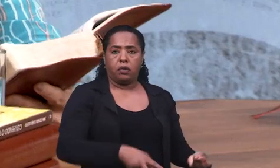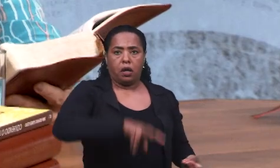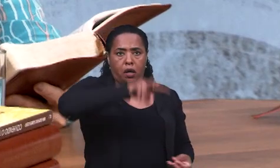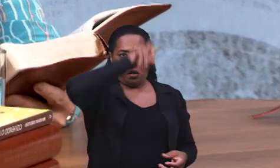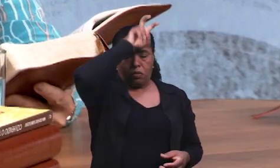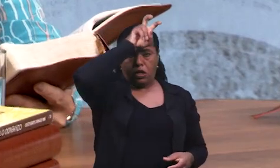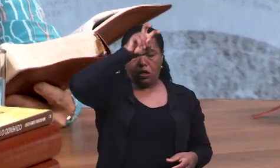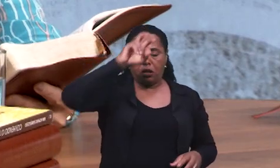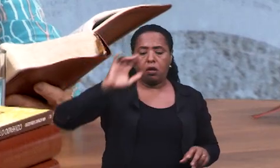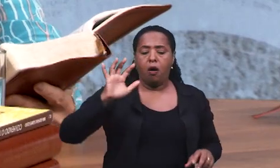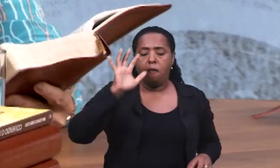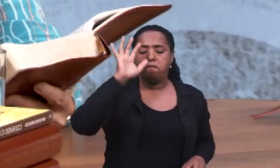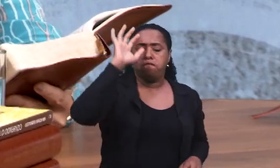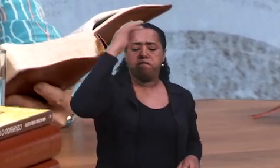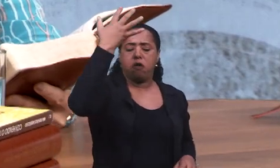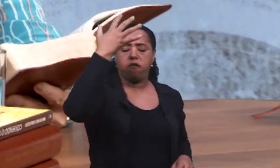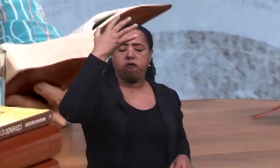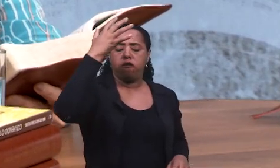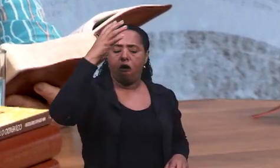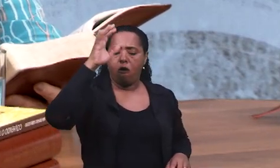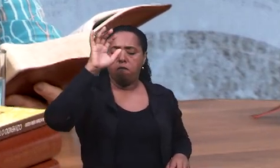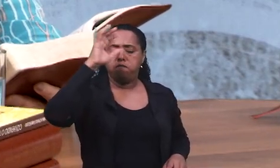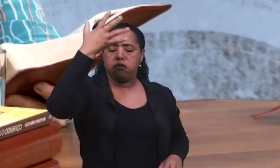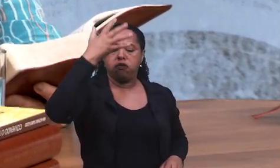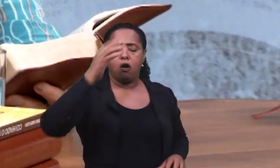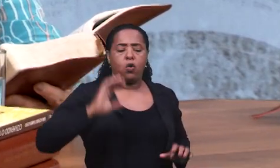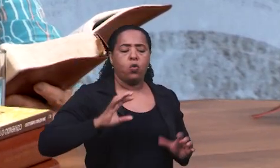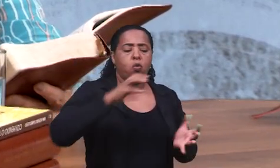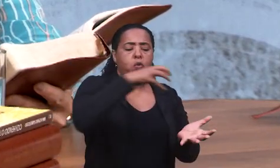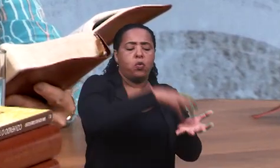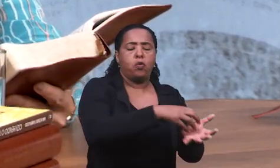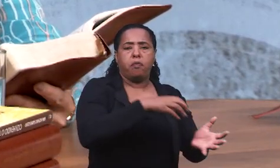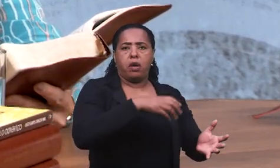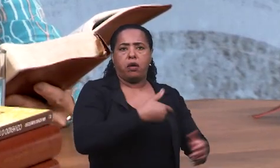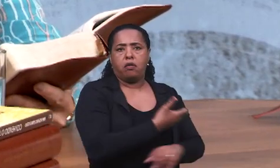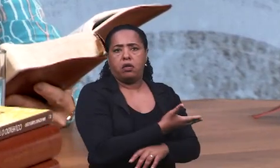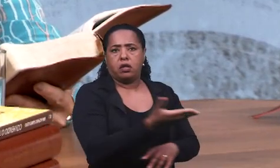meus sinais que tenho feito entre eles,